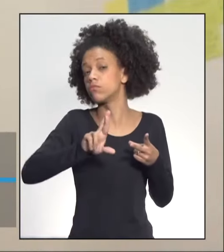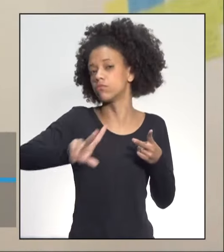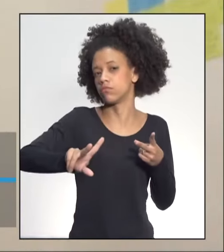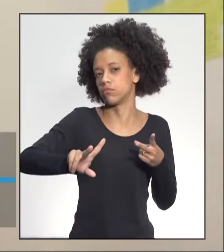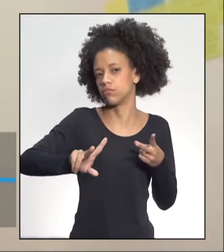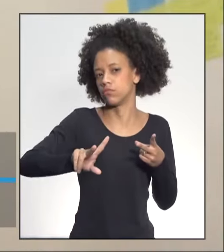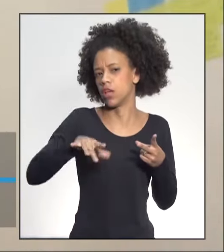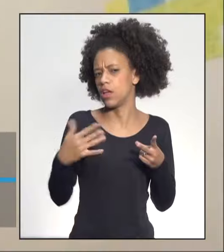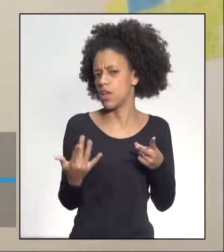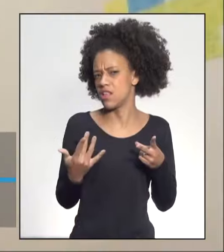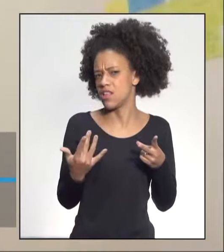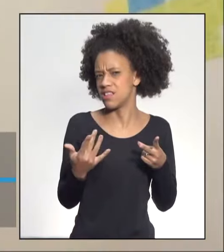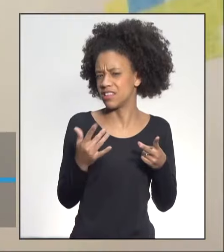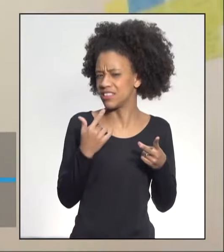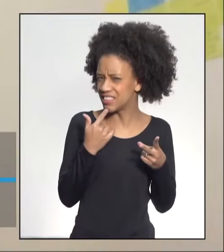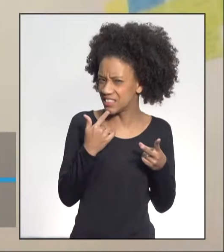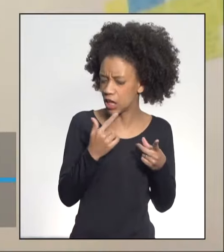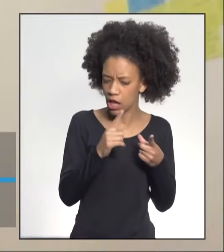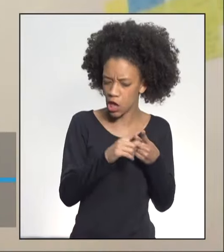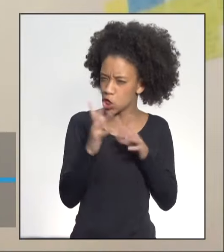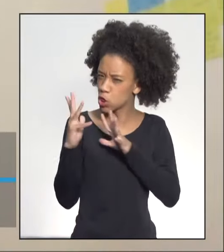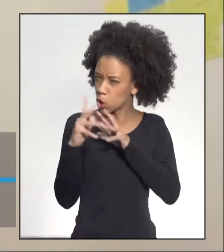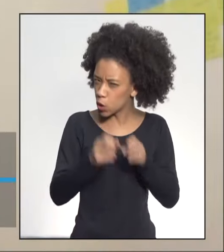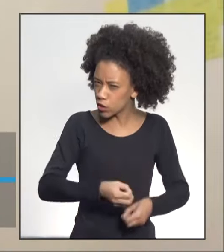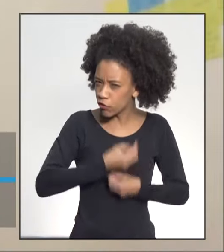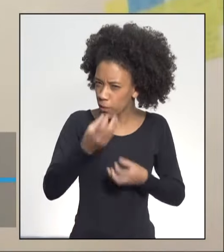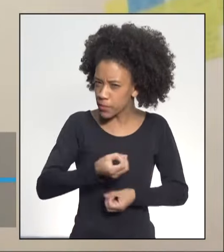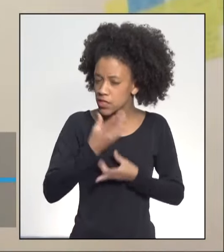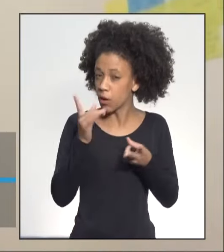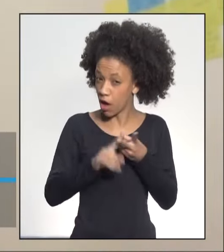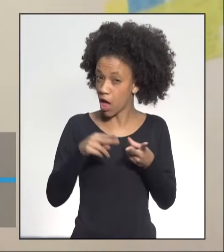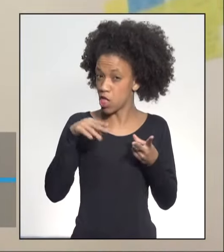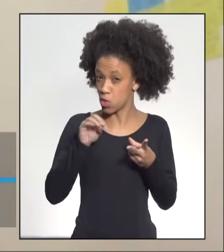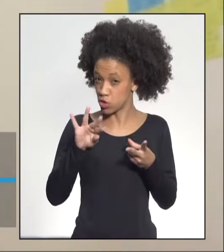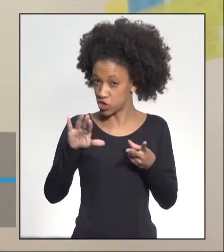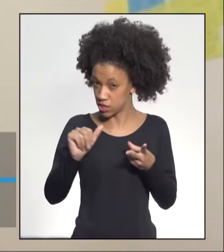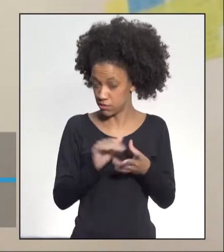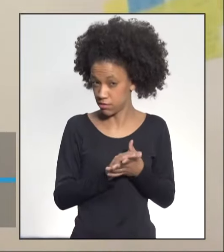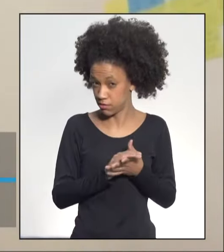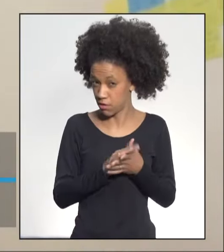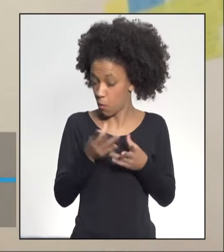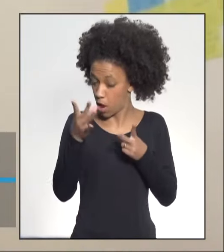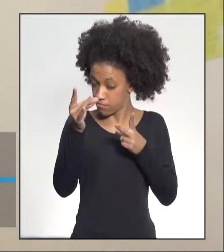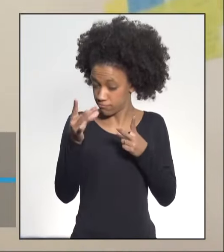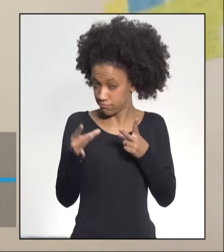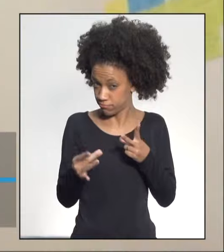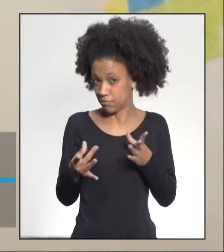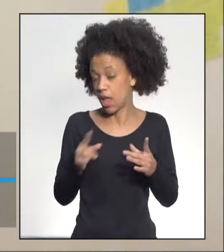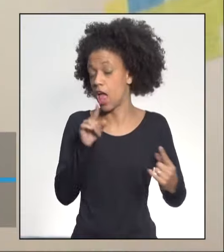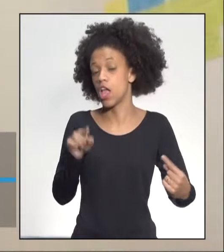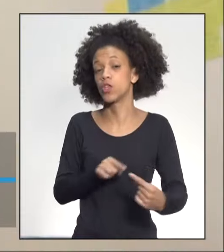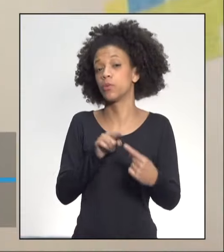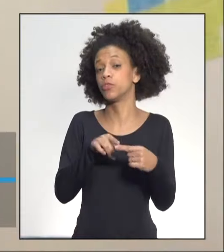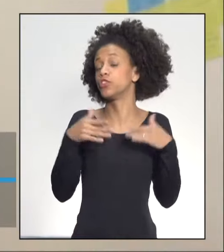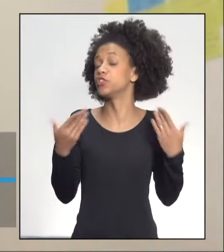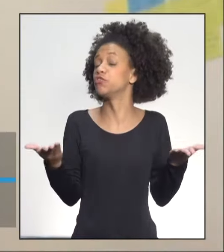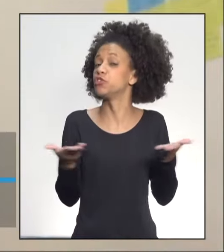informação é notícia? Ou será que notícia é alguma coisa específica? Esse é o nosso objetivo de hoje.